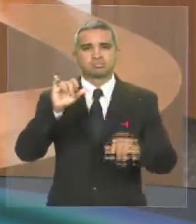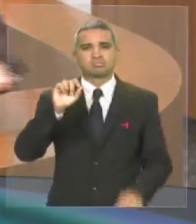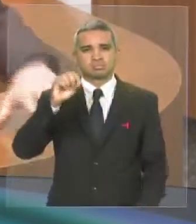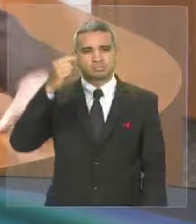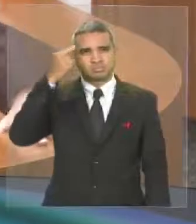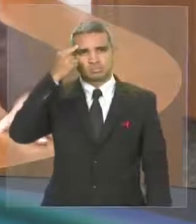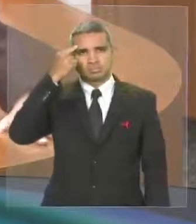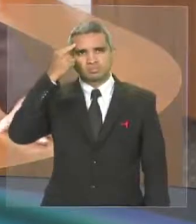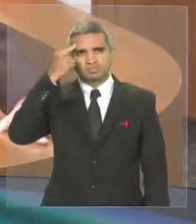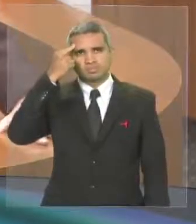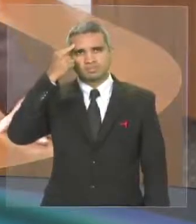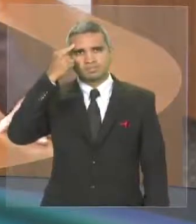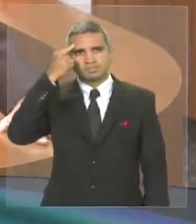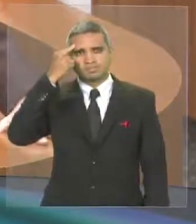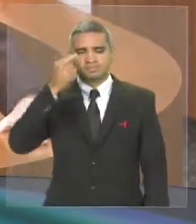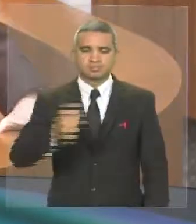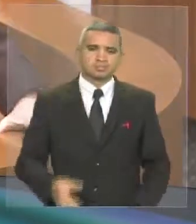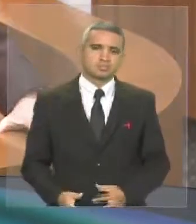da qual